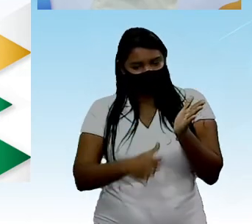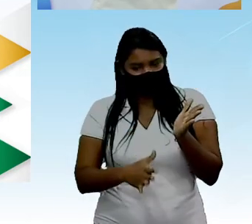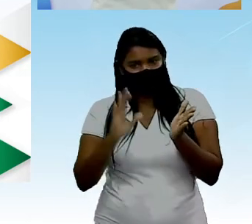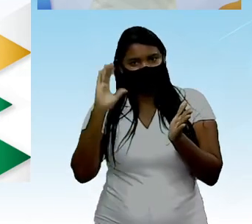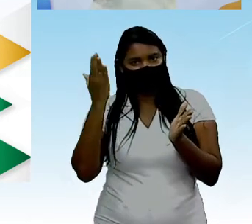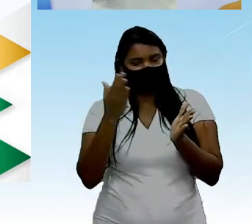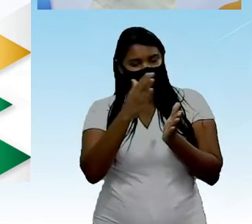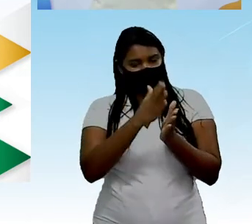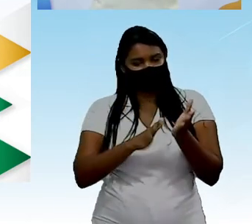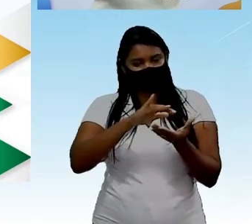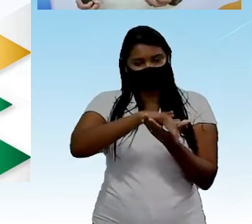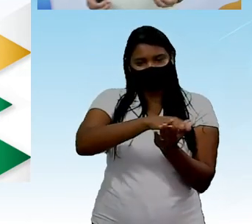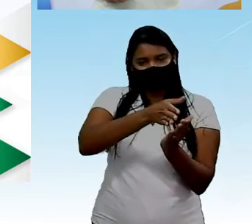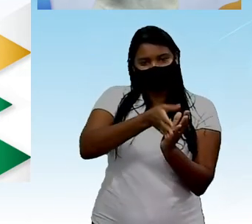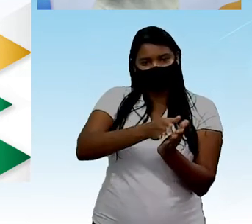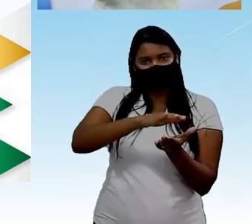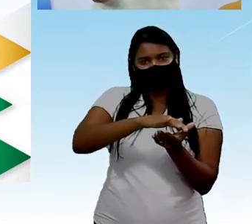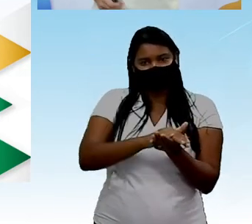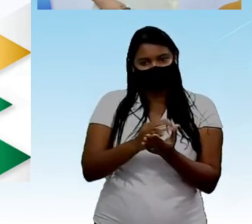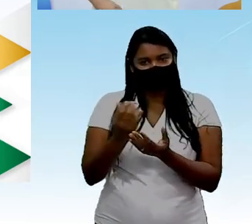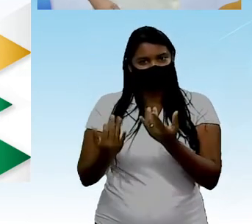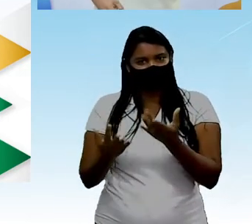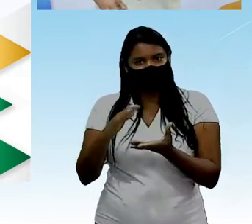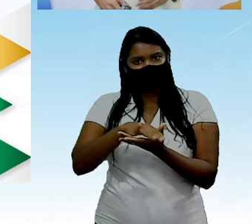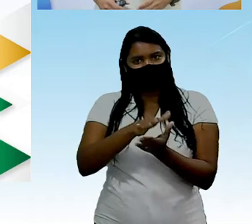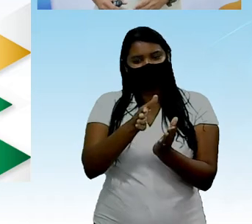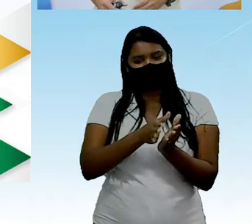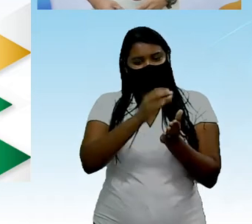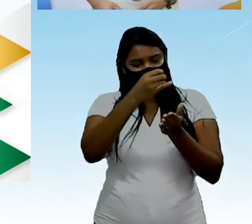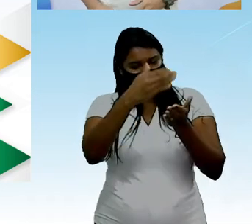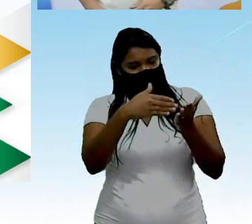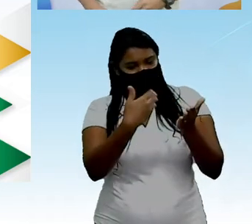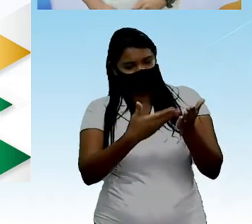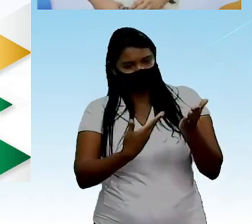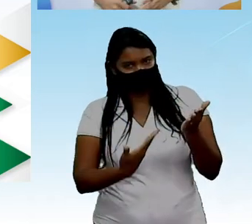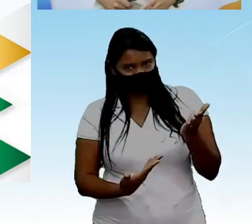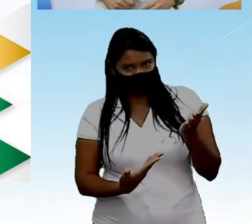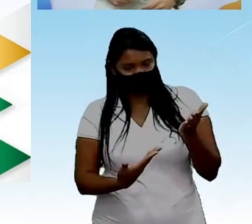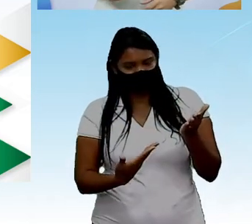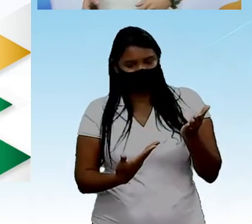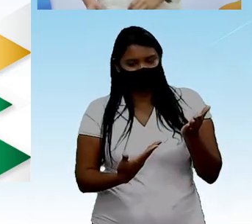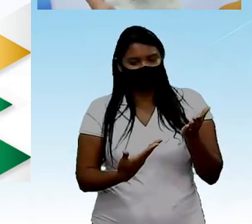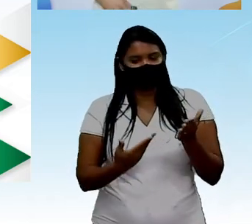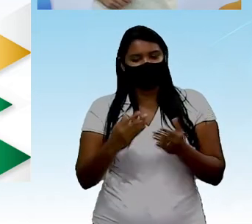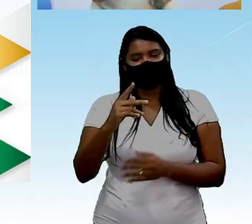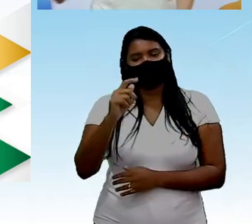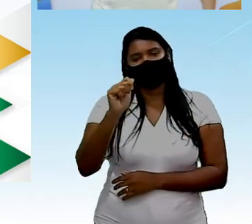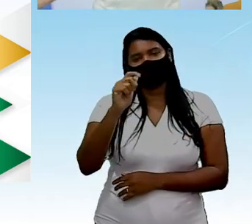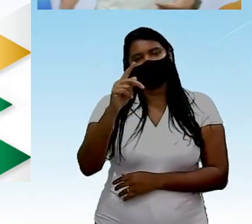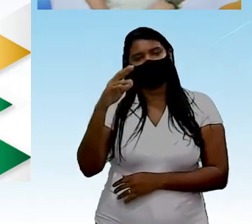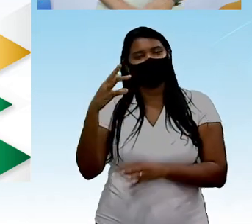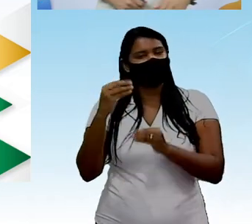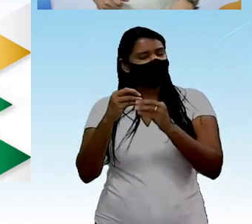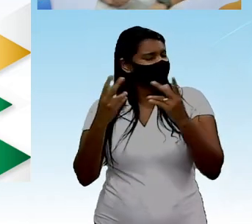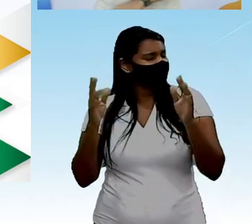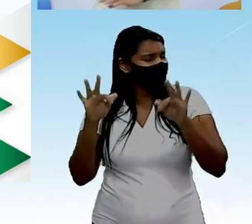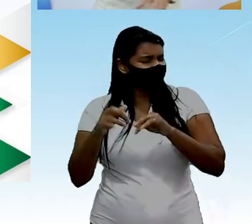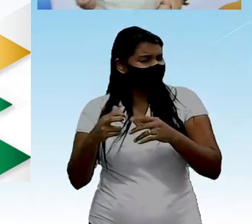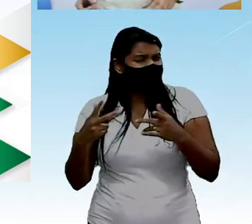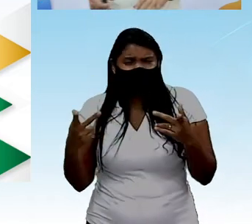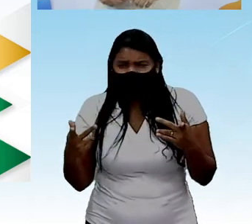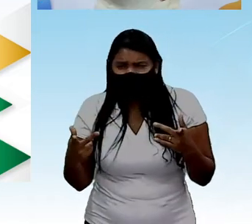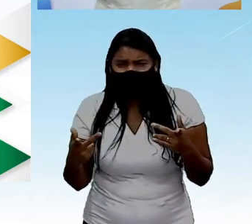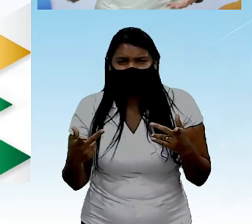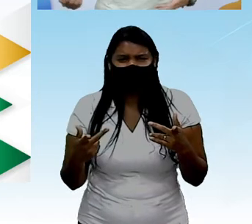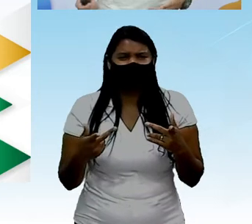de argila cozida, desse aí, ó, o pergaminho, né, o papiro de Wind, de Moscou, enfim. Existe um monte